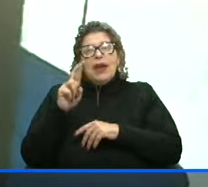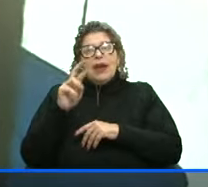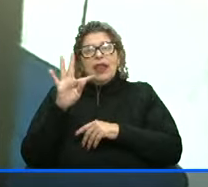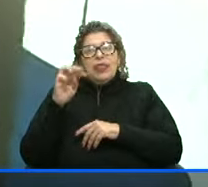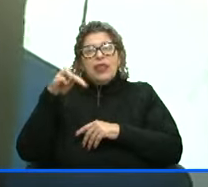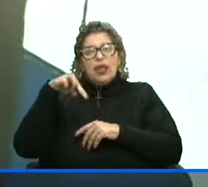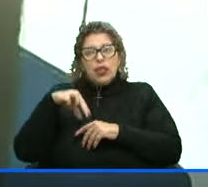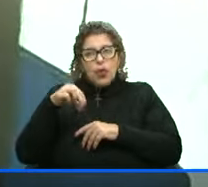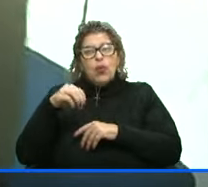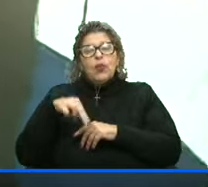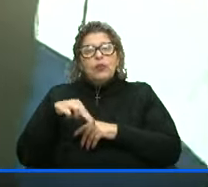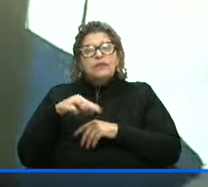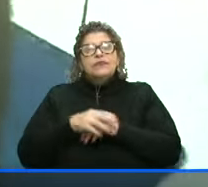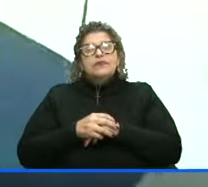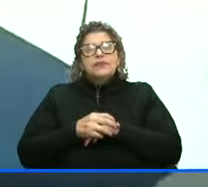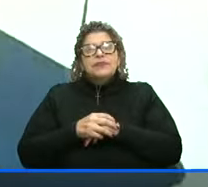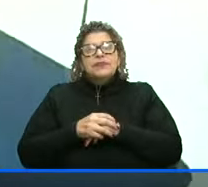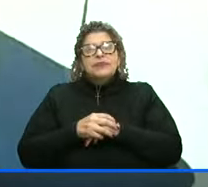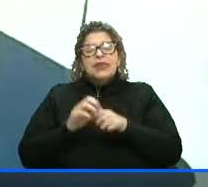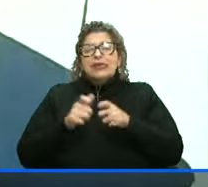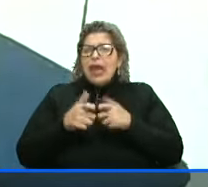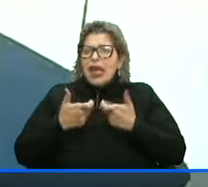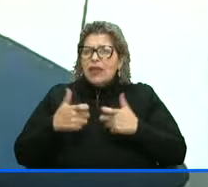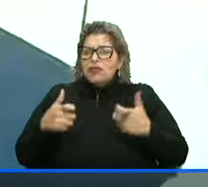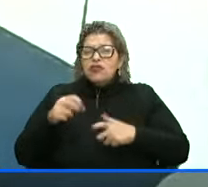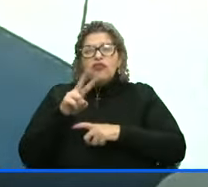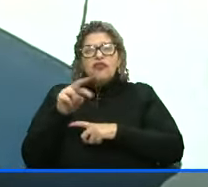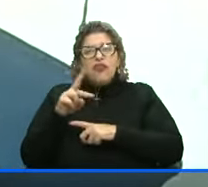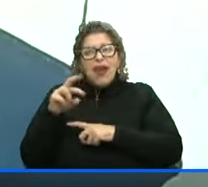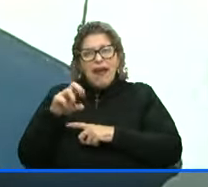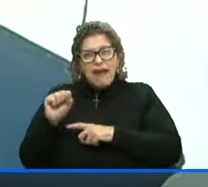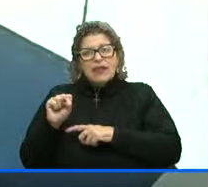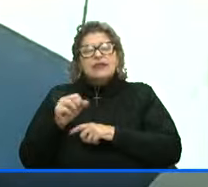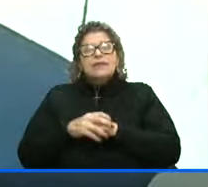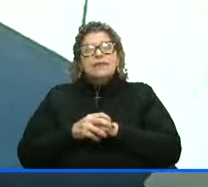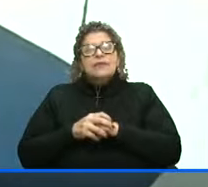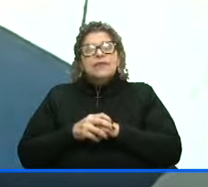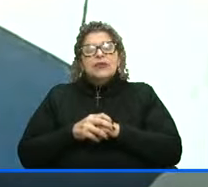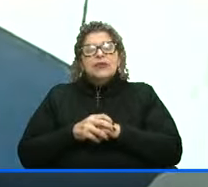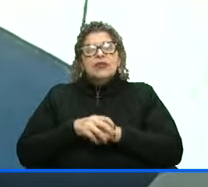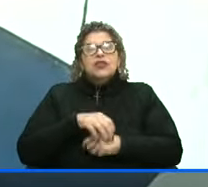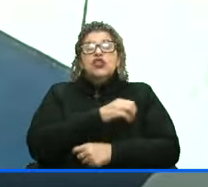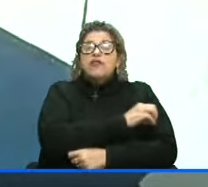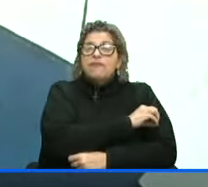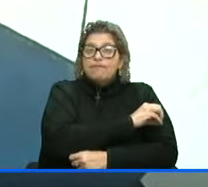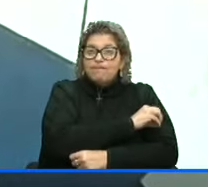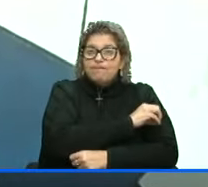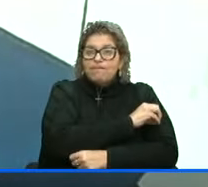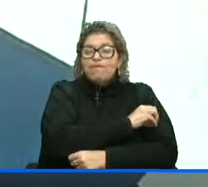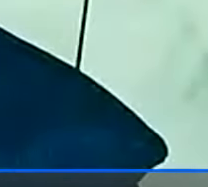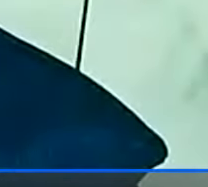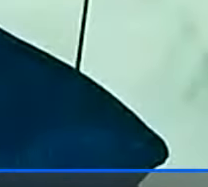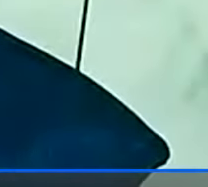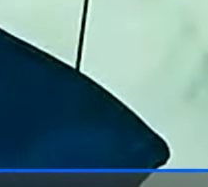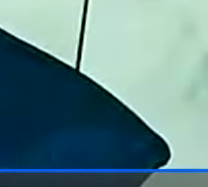tínhamos uma grande necessidade de vagas de crianças para jardim, né?